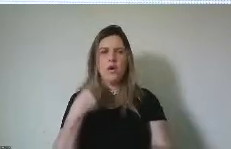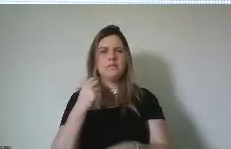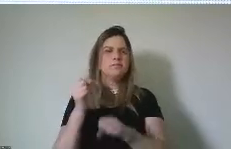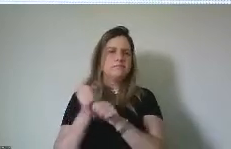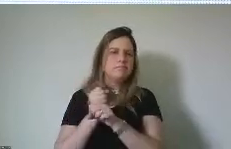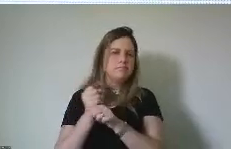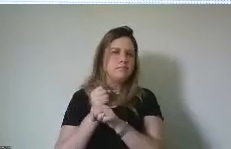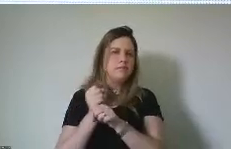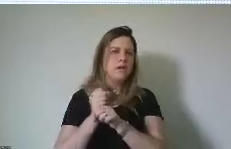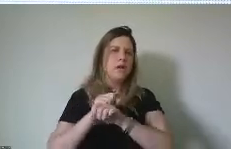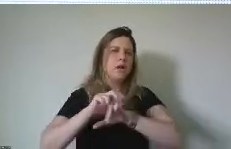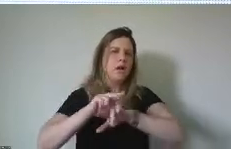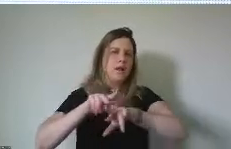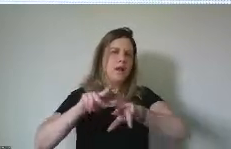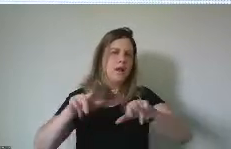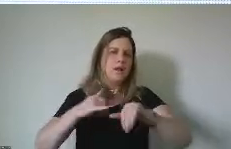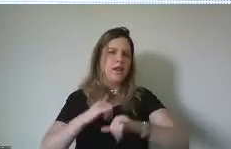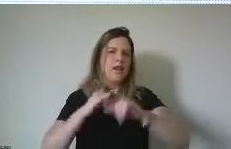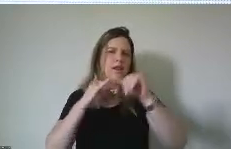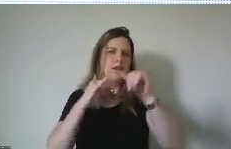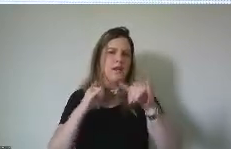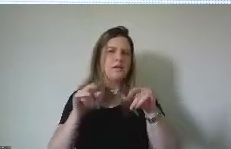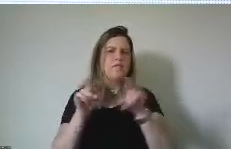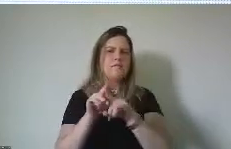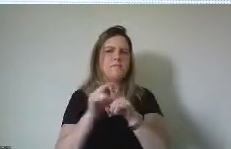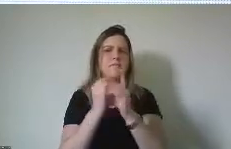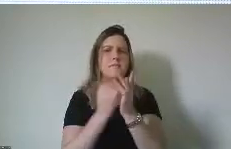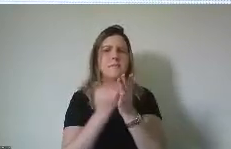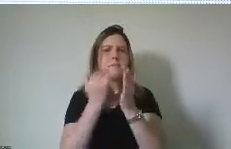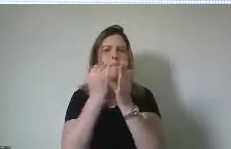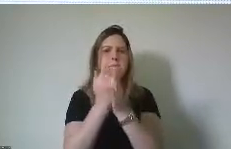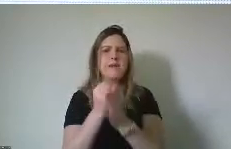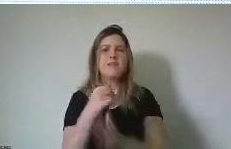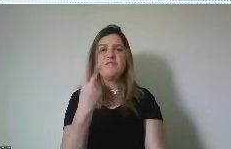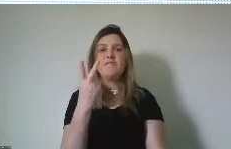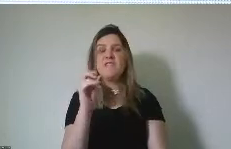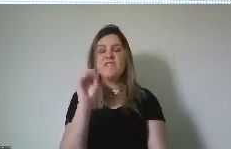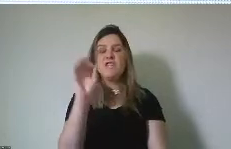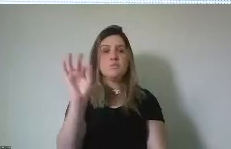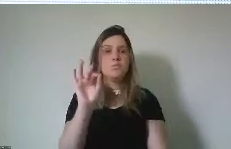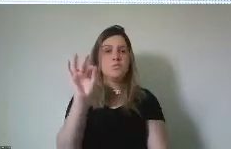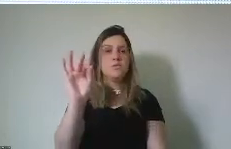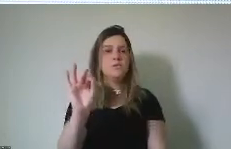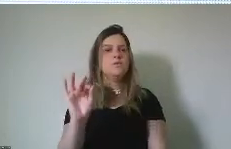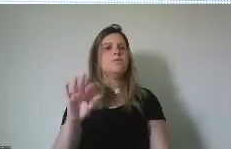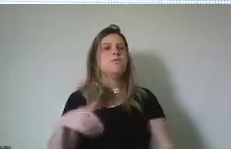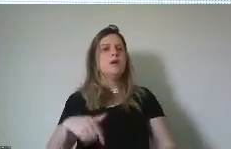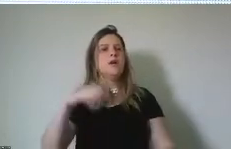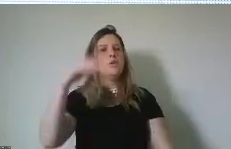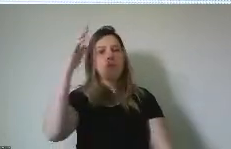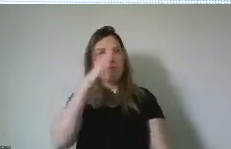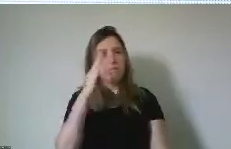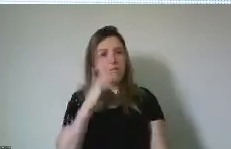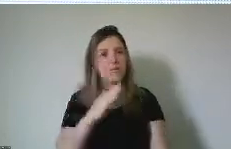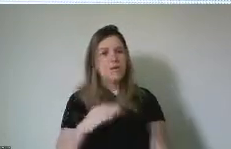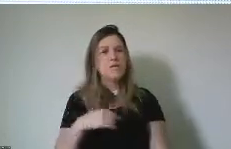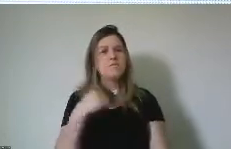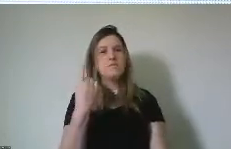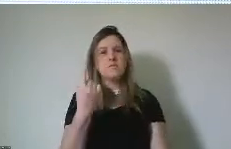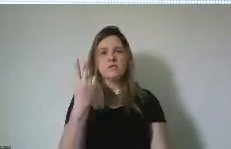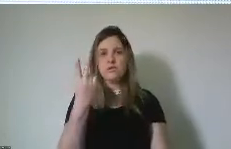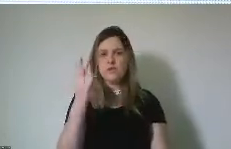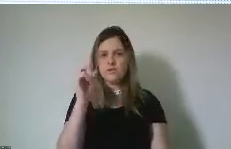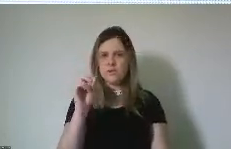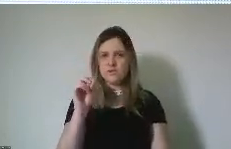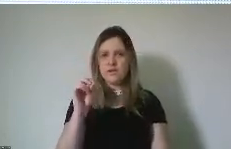demanda da região nordeste mais 20% ou seja o Brasil atendeu 120% da